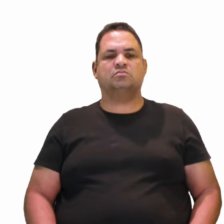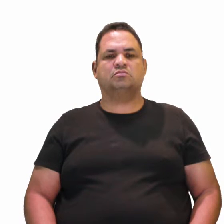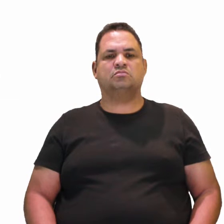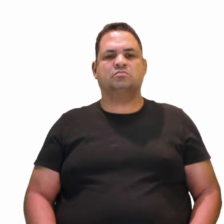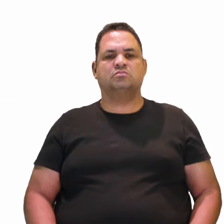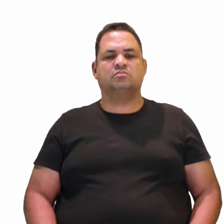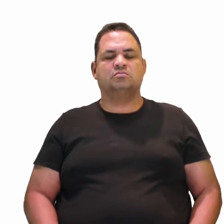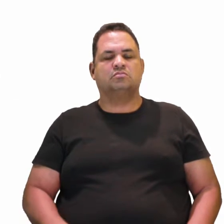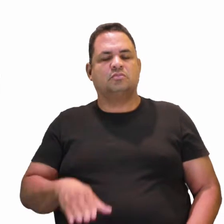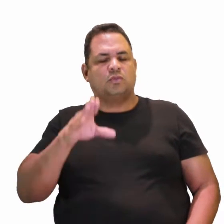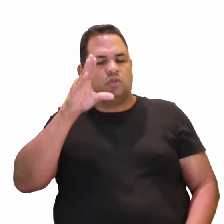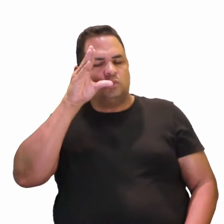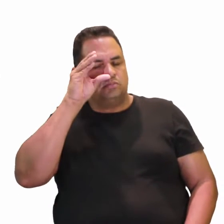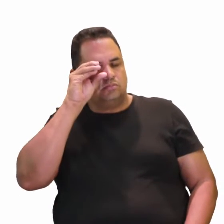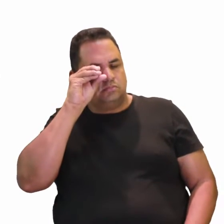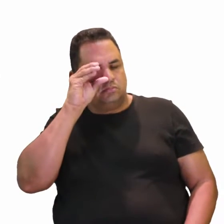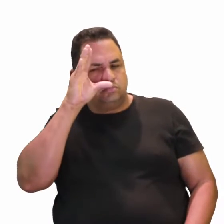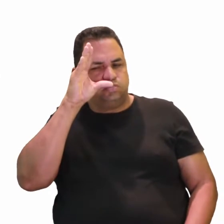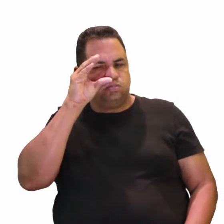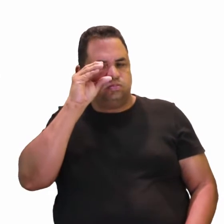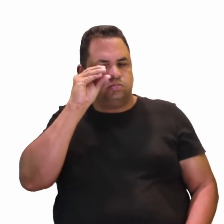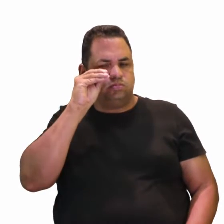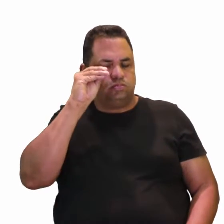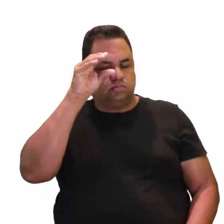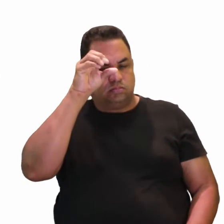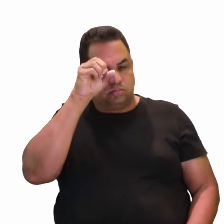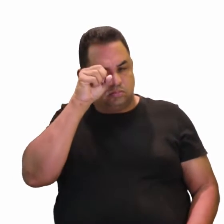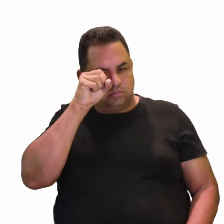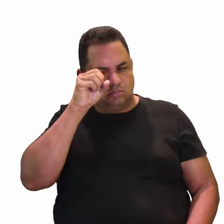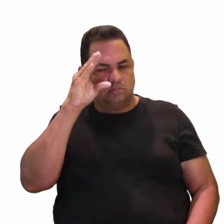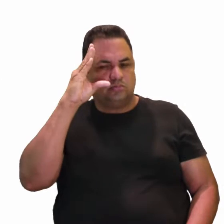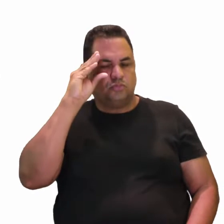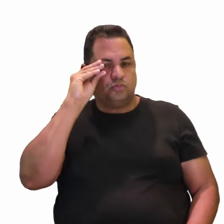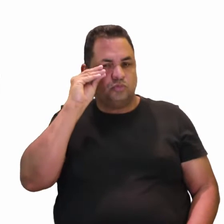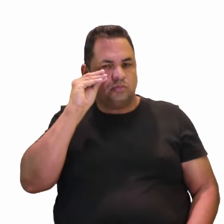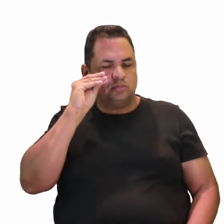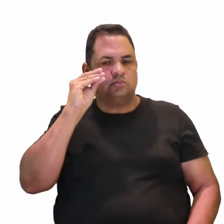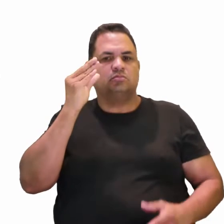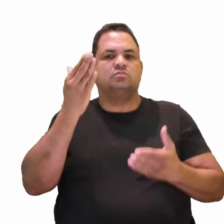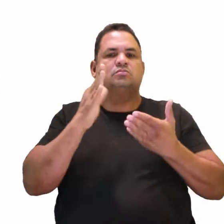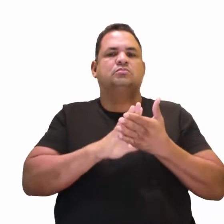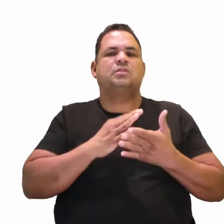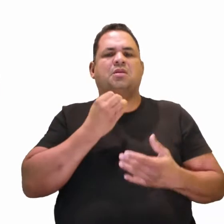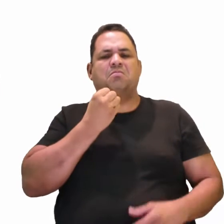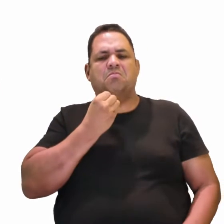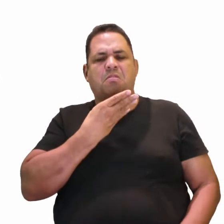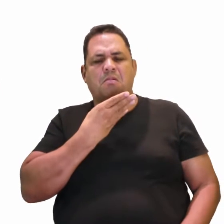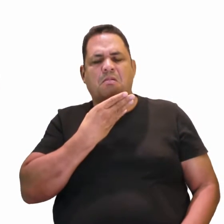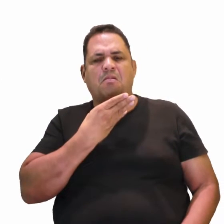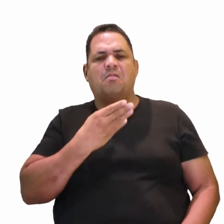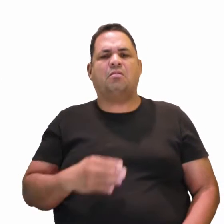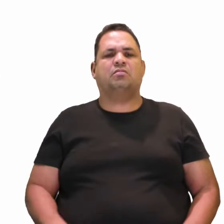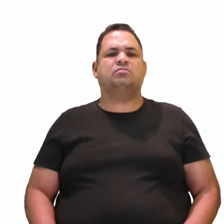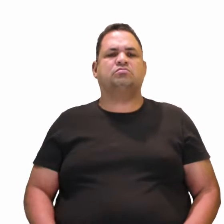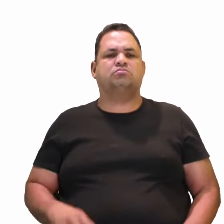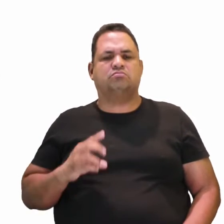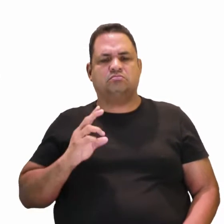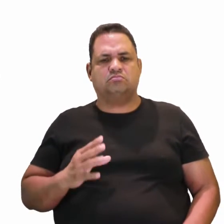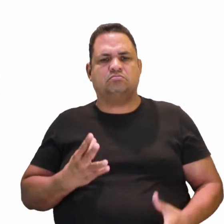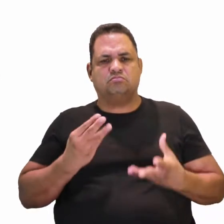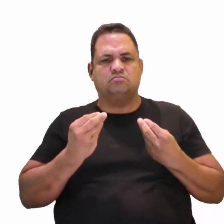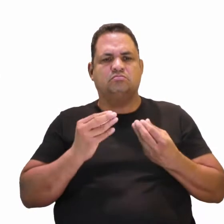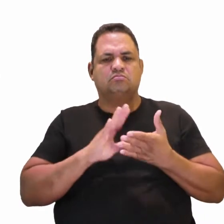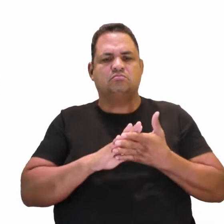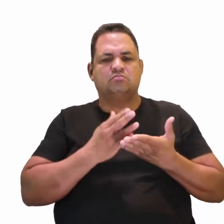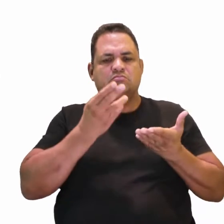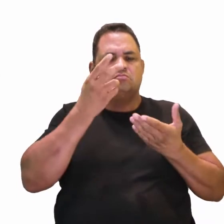ó, dormir bastante, get plenty of sleep. Dormir bastante, go to bed, ou seja, ir